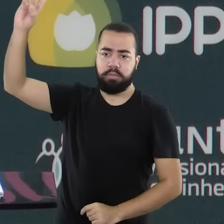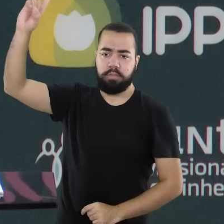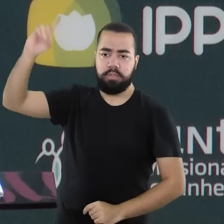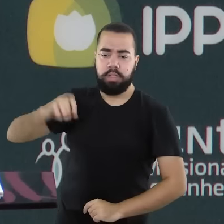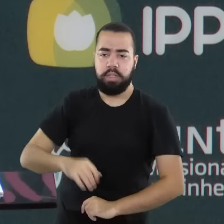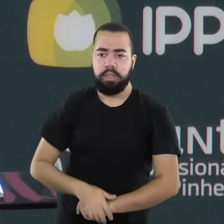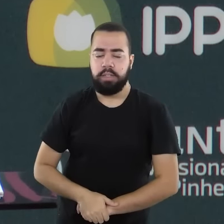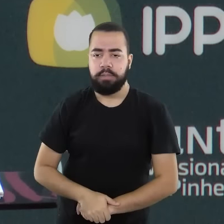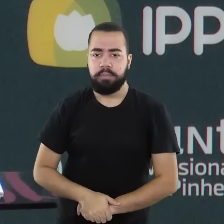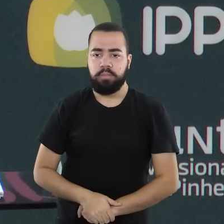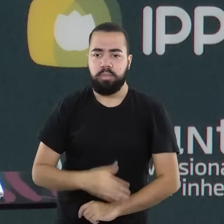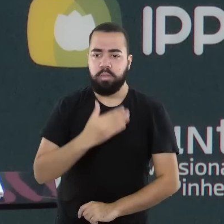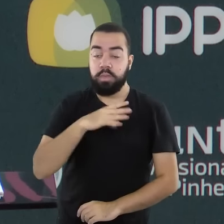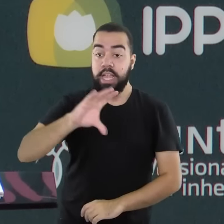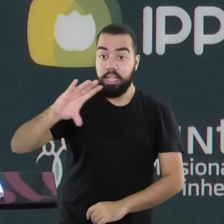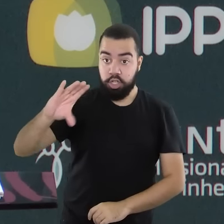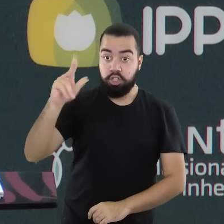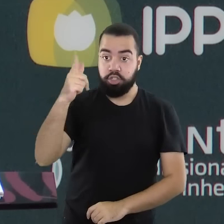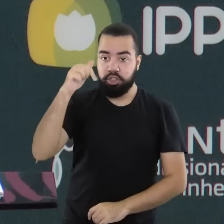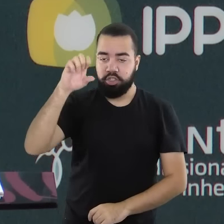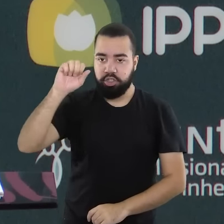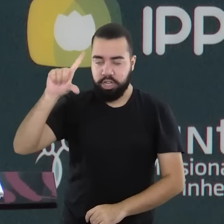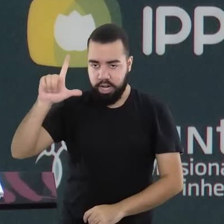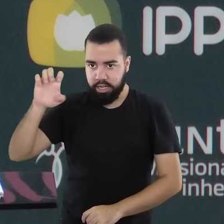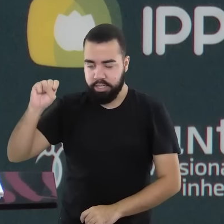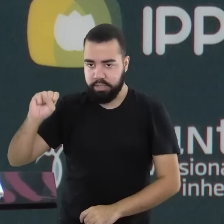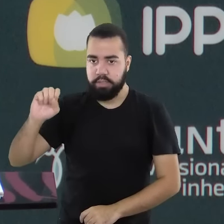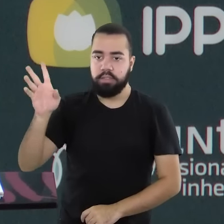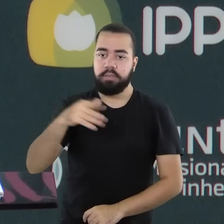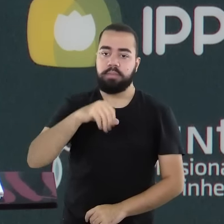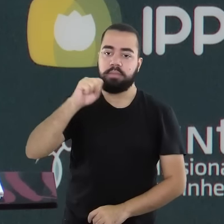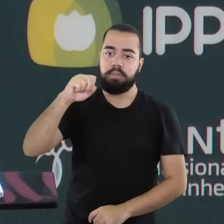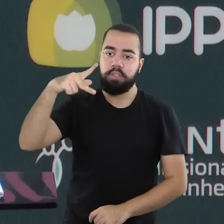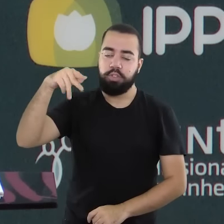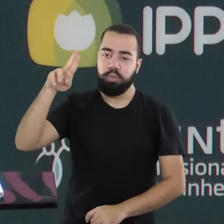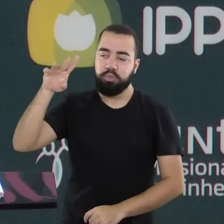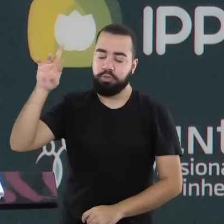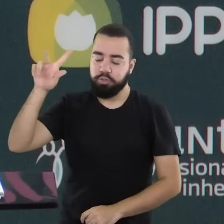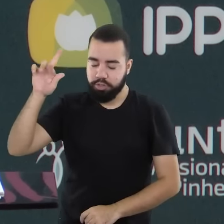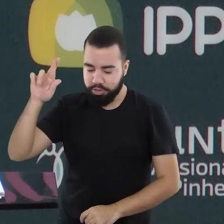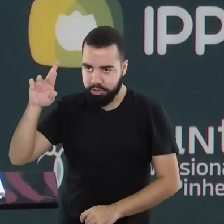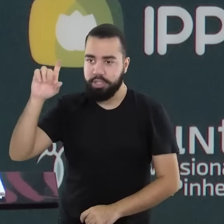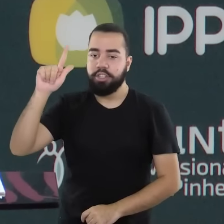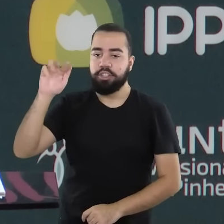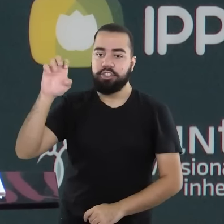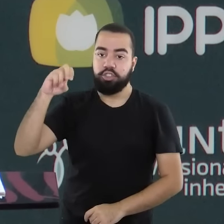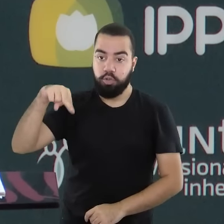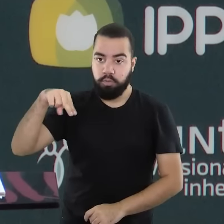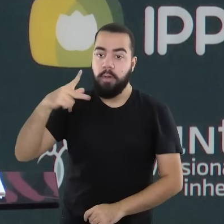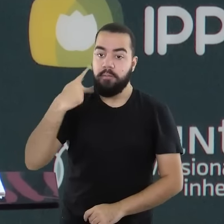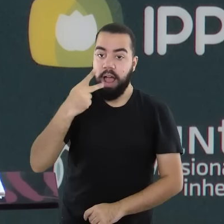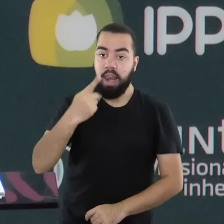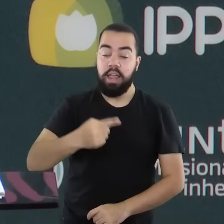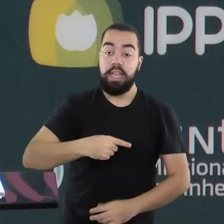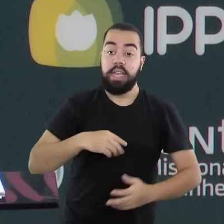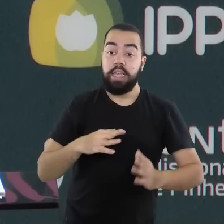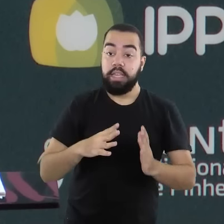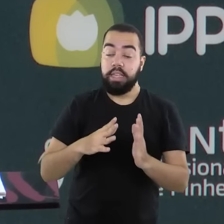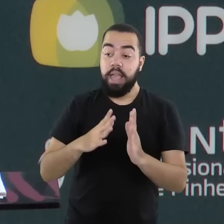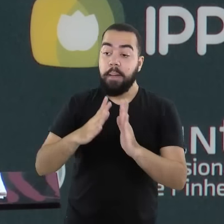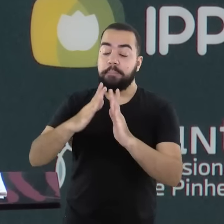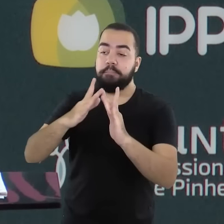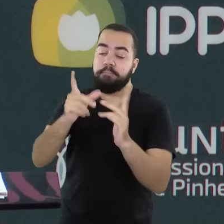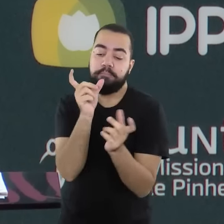E Charles Spurgeon, ele diz de uma forma tão brilhante, é que a palavra de Deus é como uma